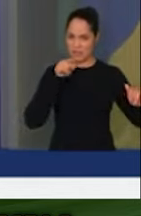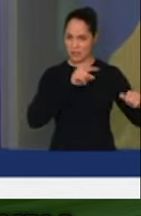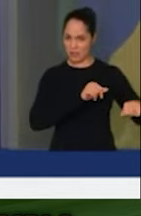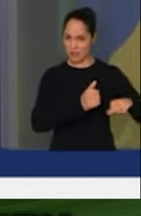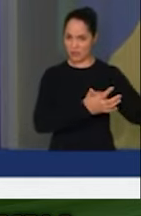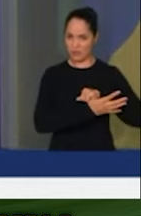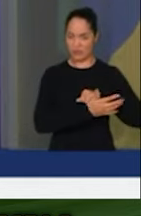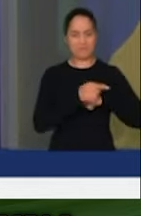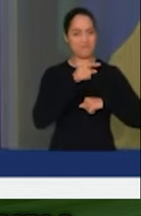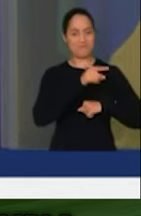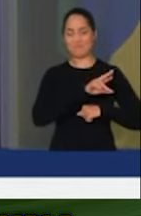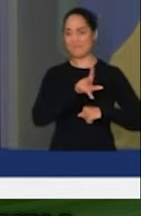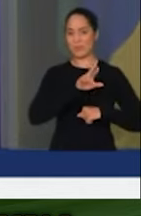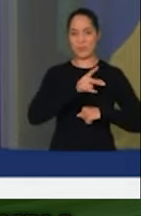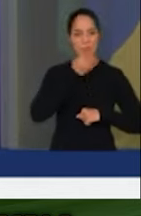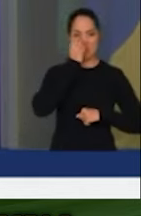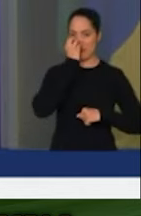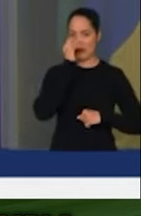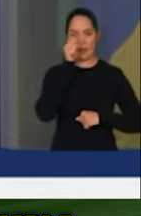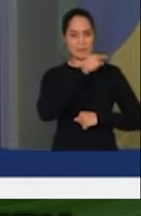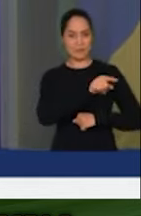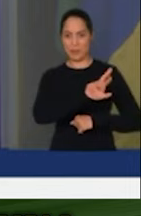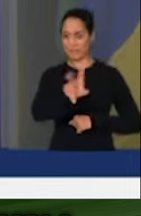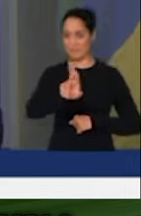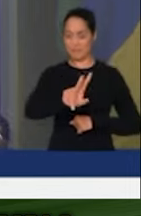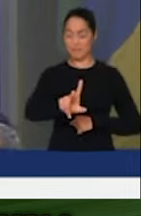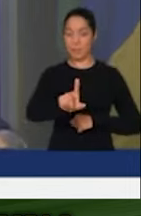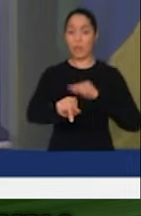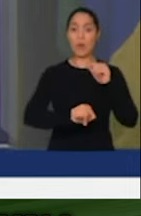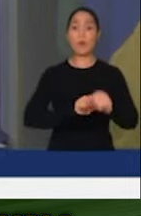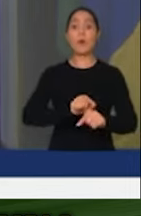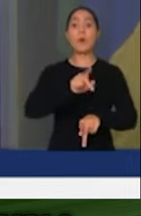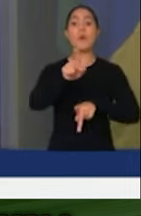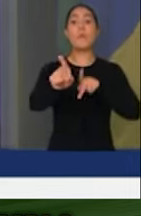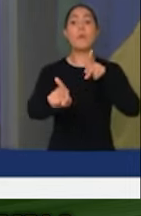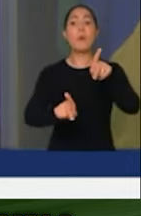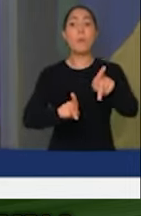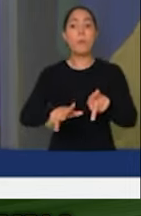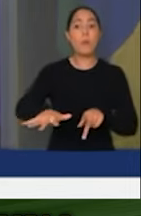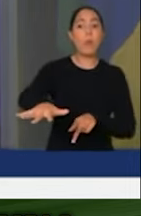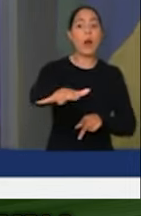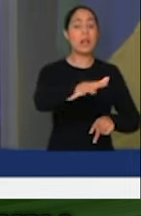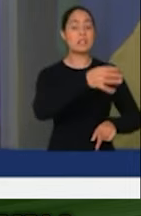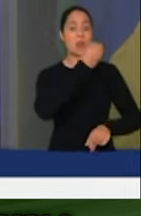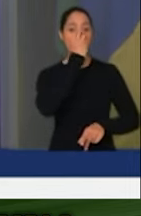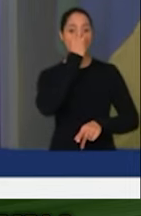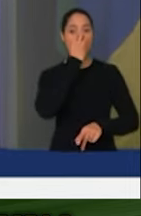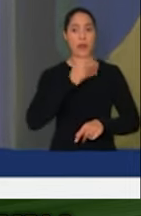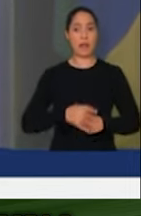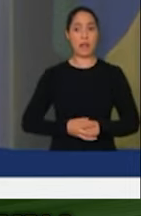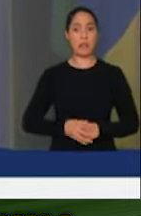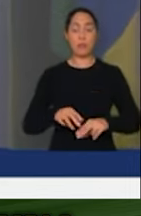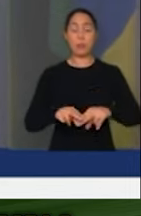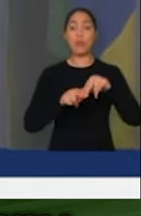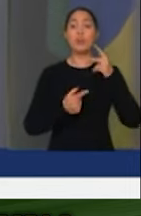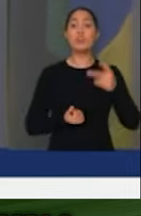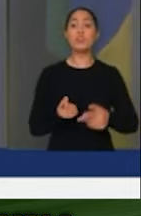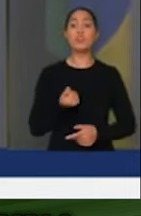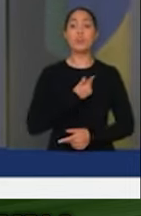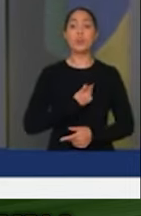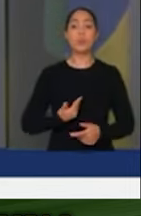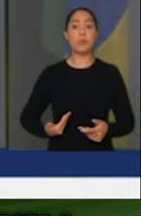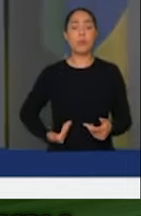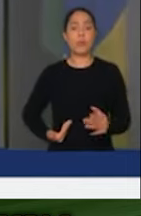mais palhaços. Na verdade, eles fazem a população de palhaço, dinheiro público sendo gasto daquela